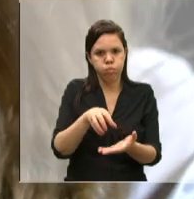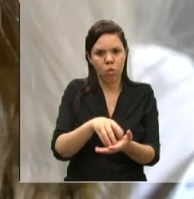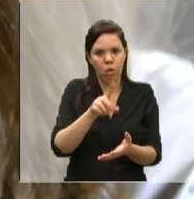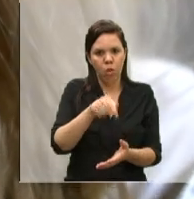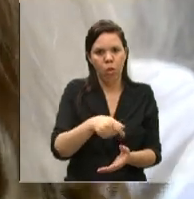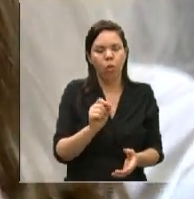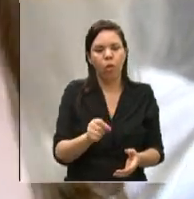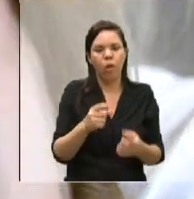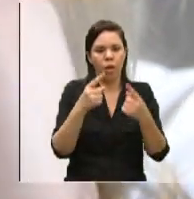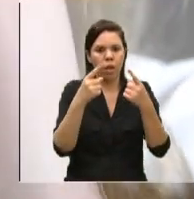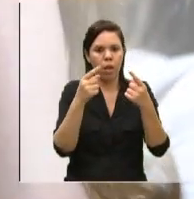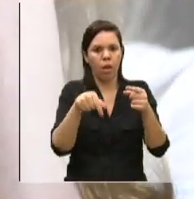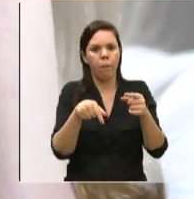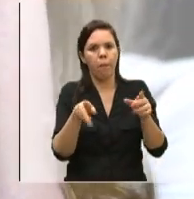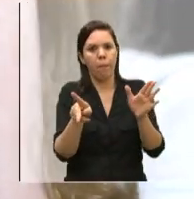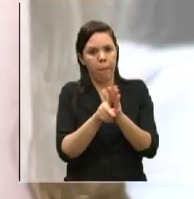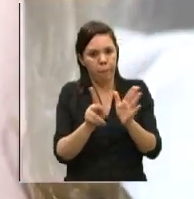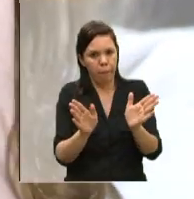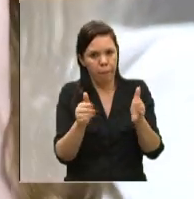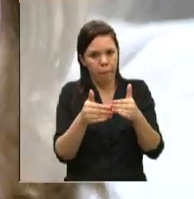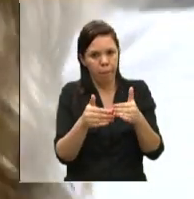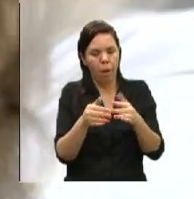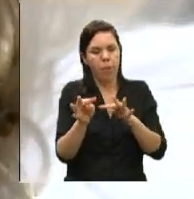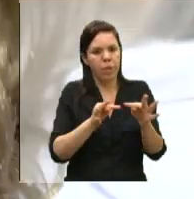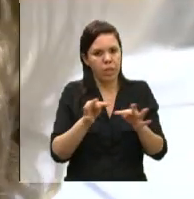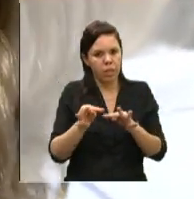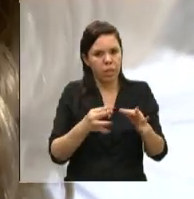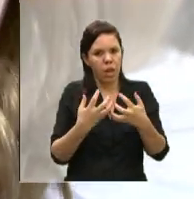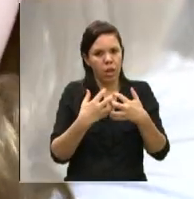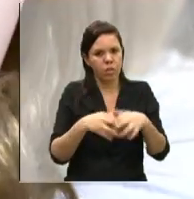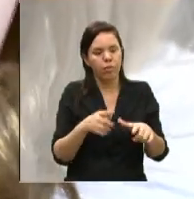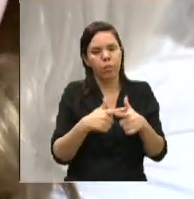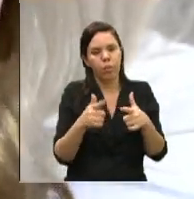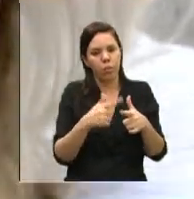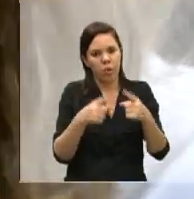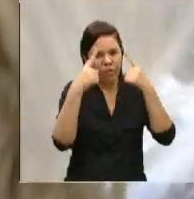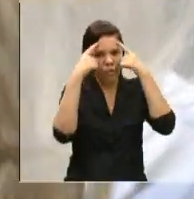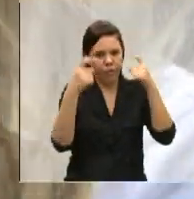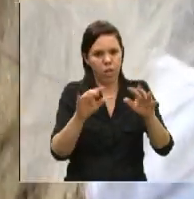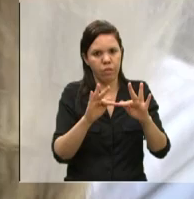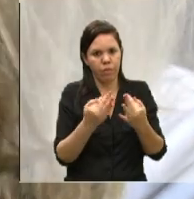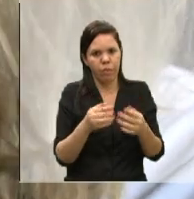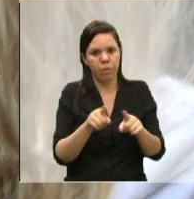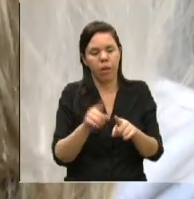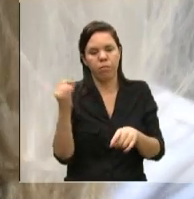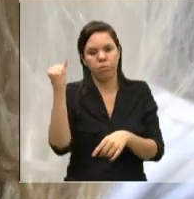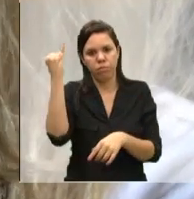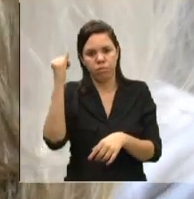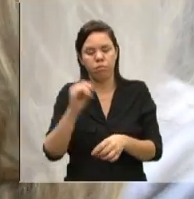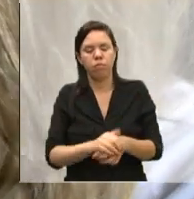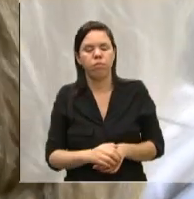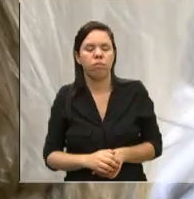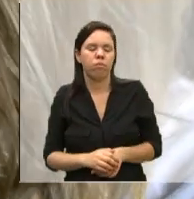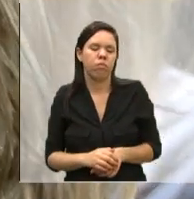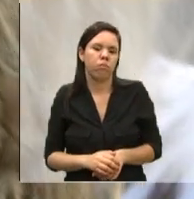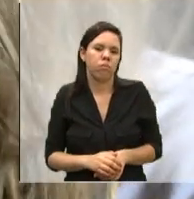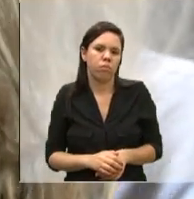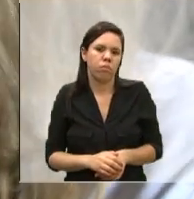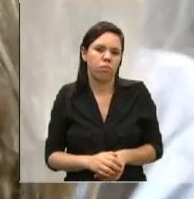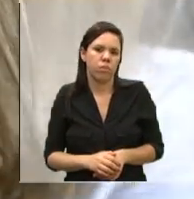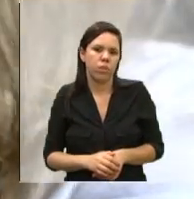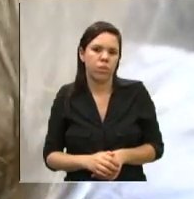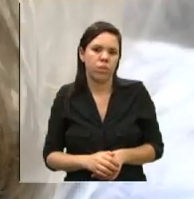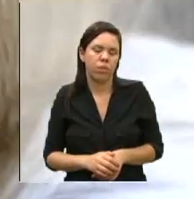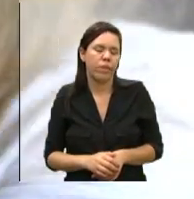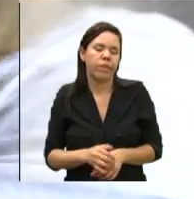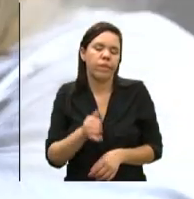na justiça só para tratar dos assuntos de violência doméstica. Isso é importante porque, no caso,